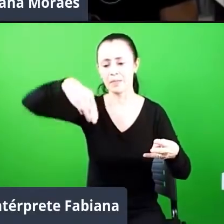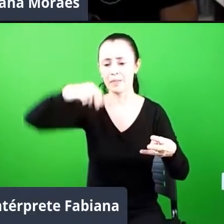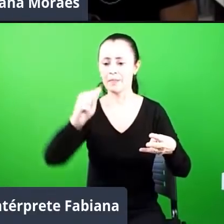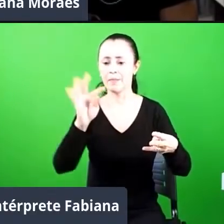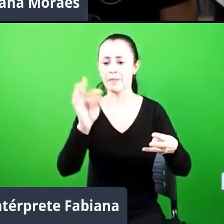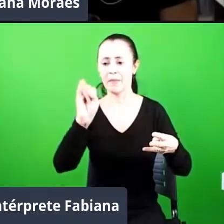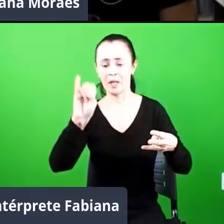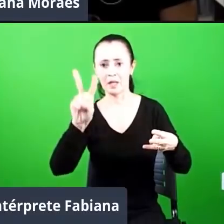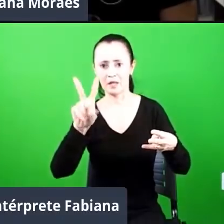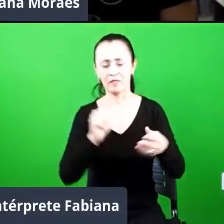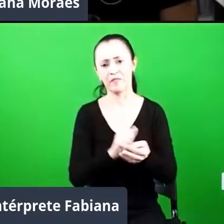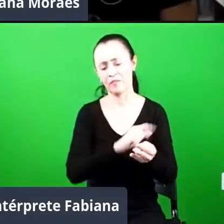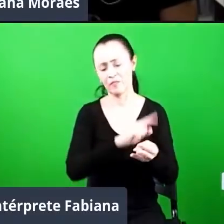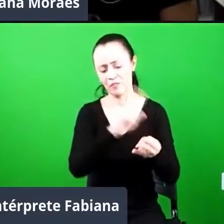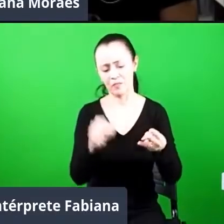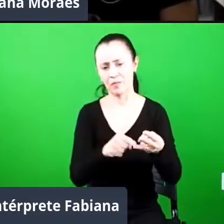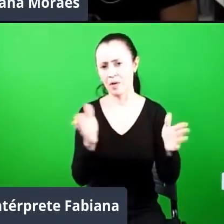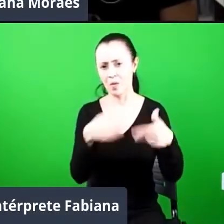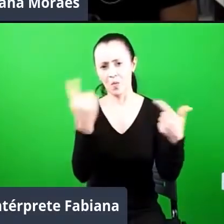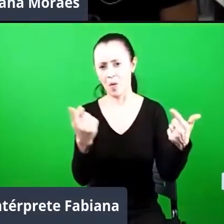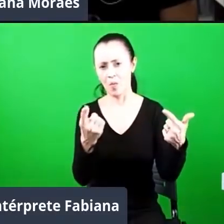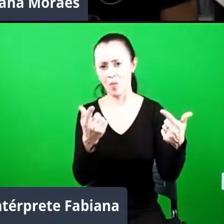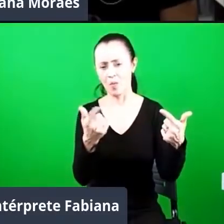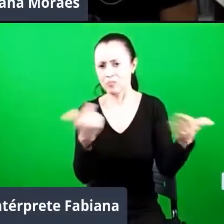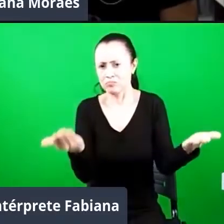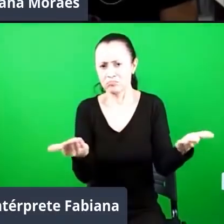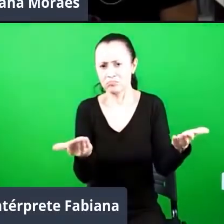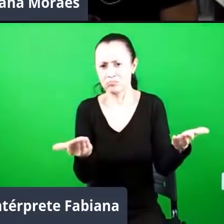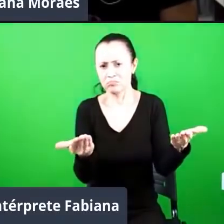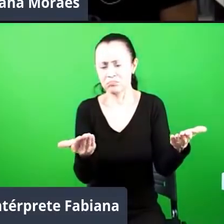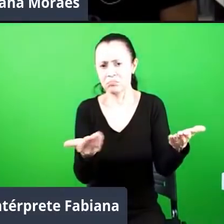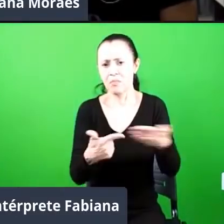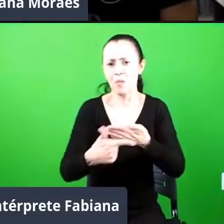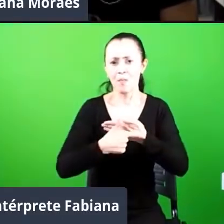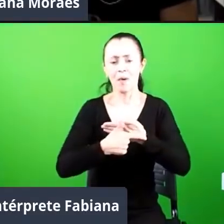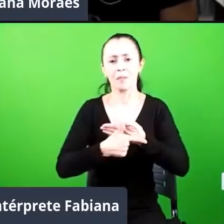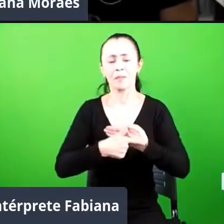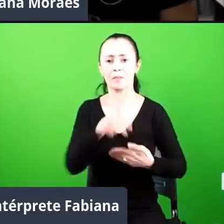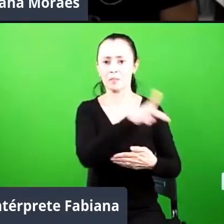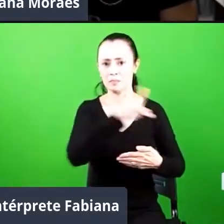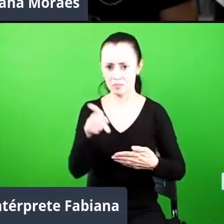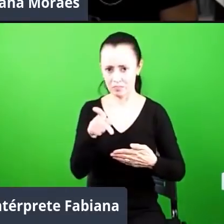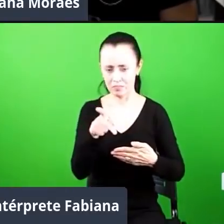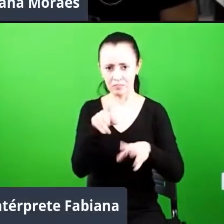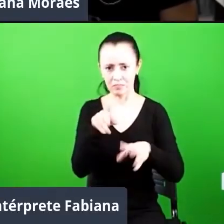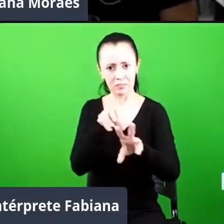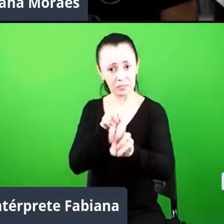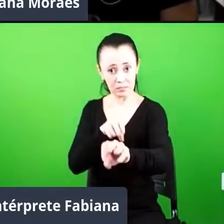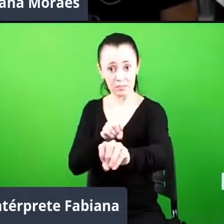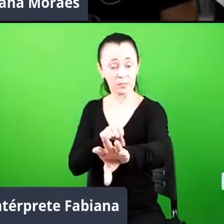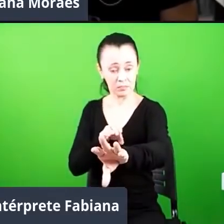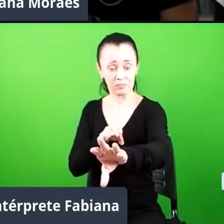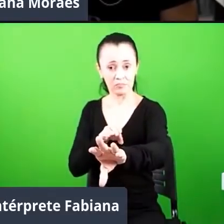qual é o papel do professor? É transmitir, é fazer passar um saber. E o aluno? Qual o